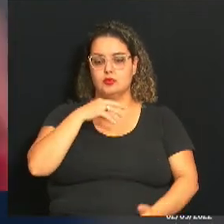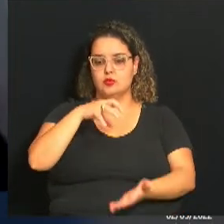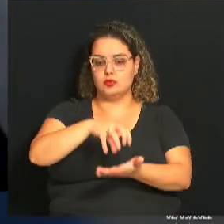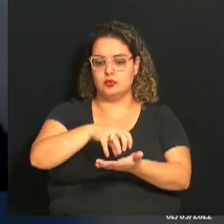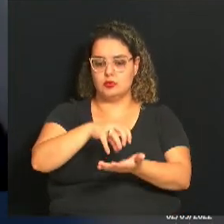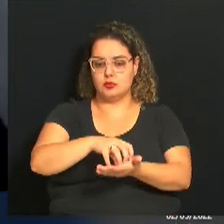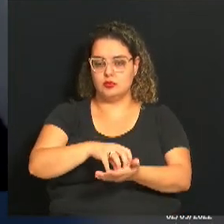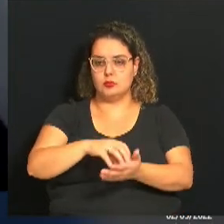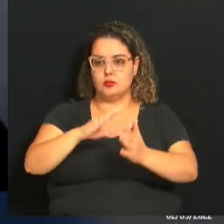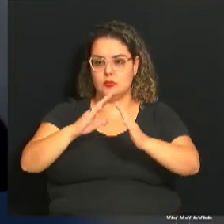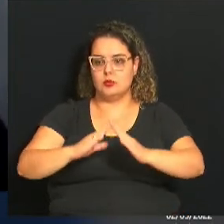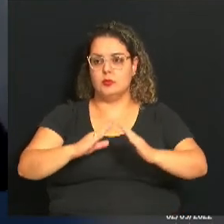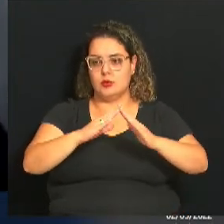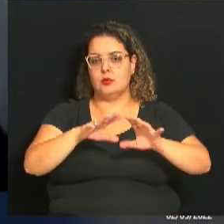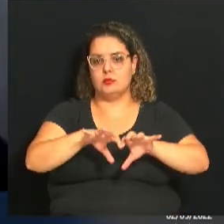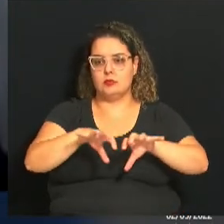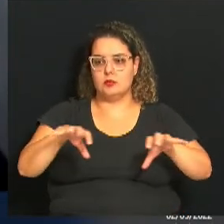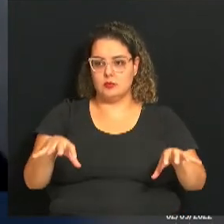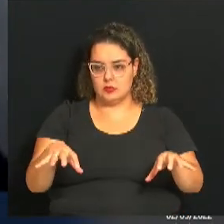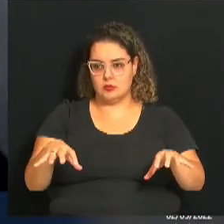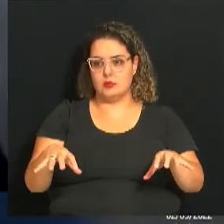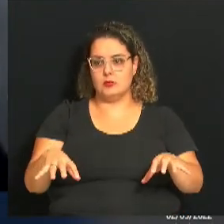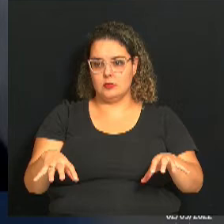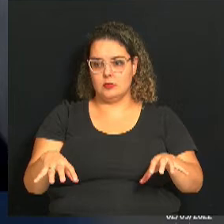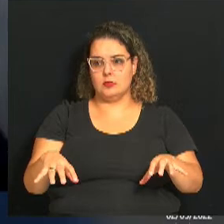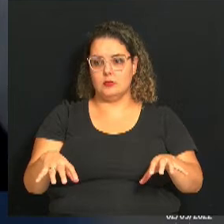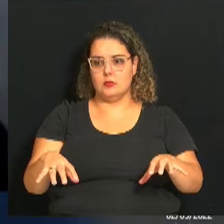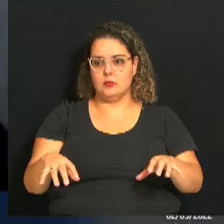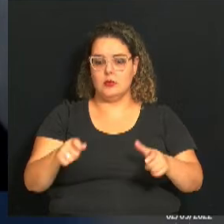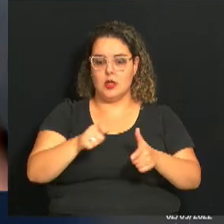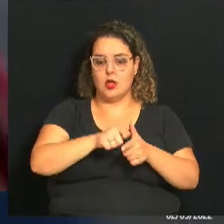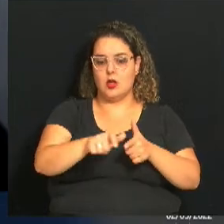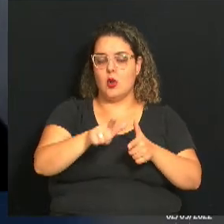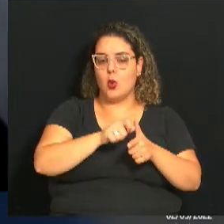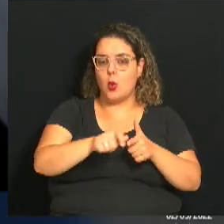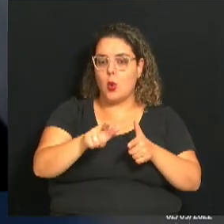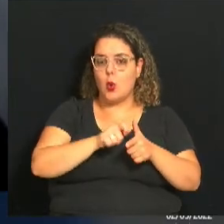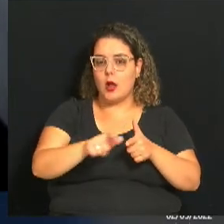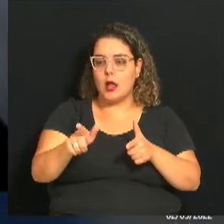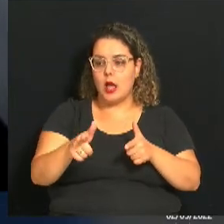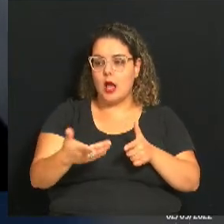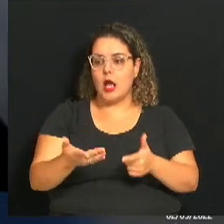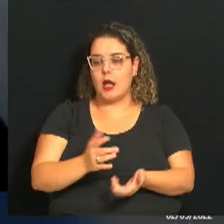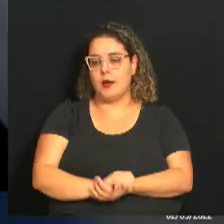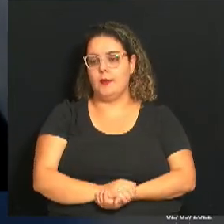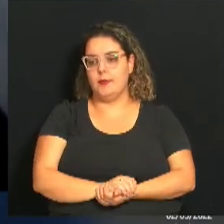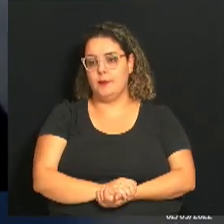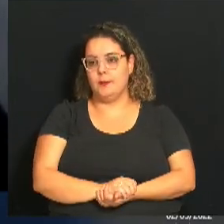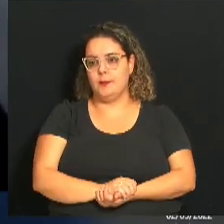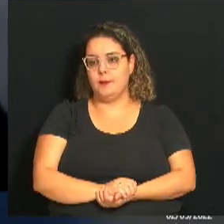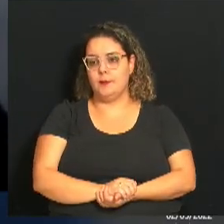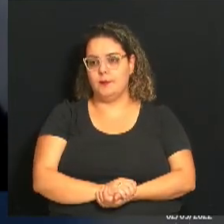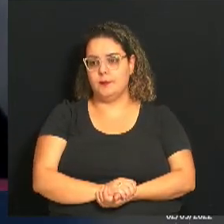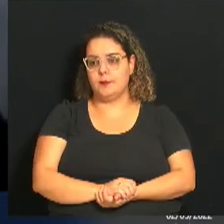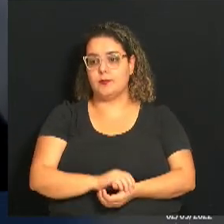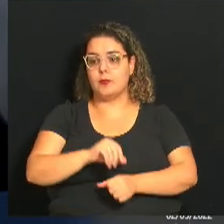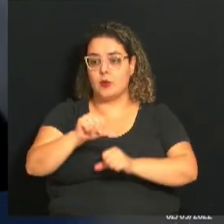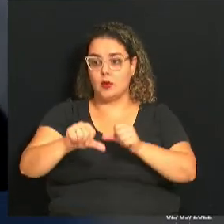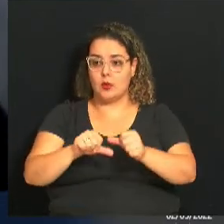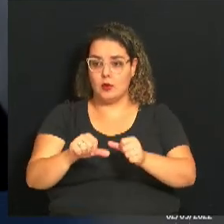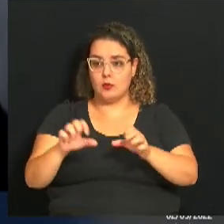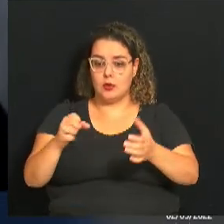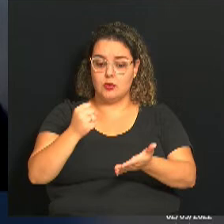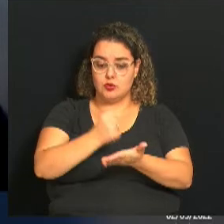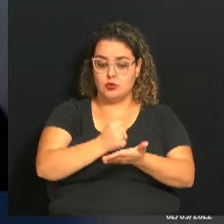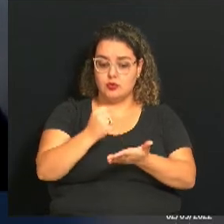habitacional e subdividir ela em duas e locar, né? Você está mudando a incorporação dela junto ao cartório, você